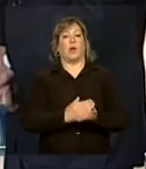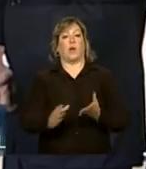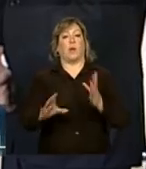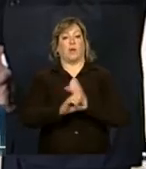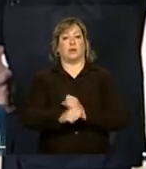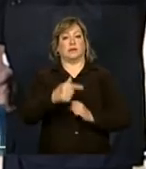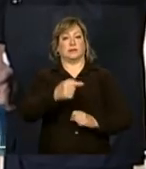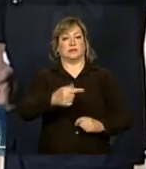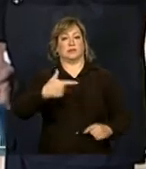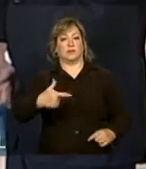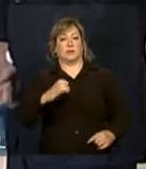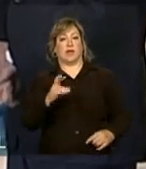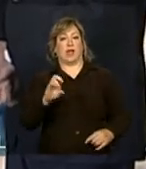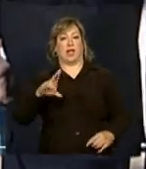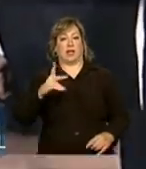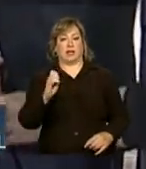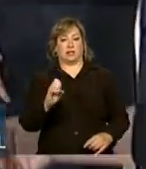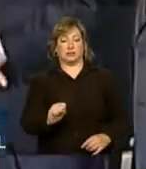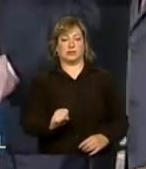72 creches.